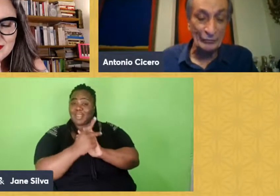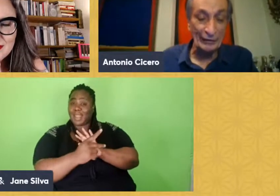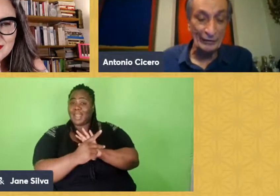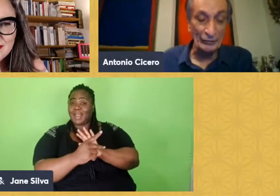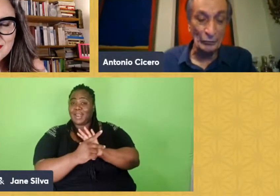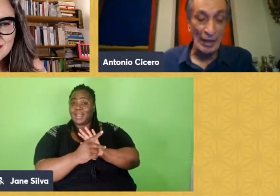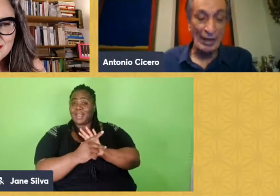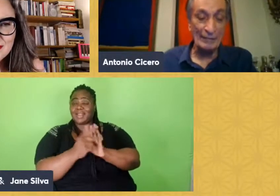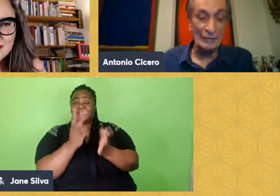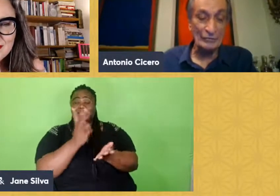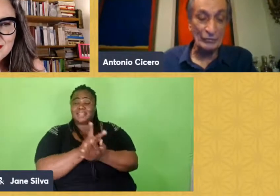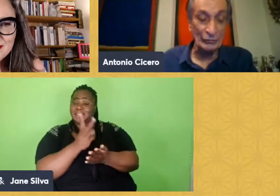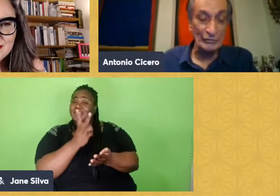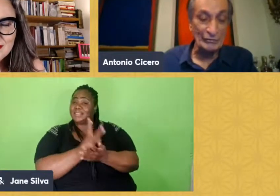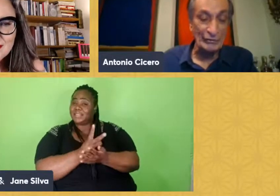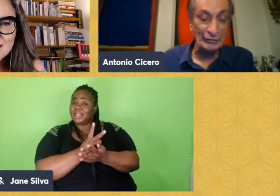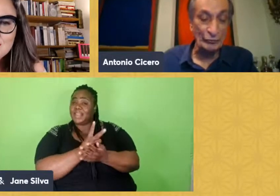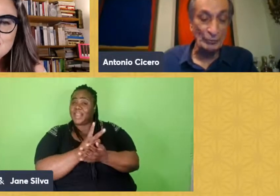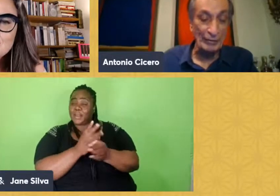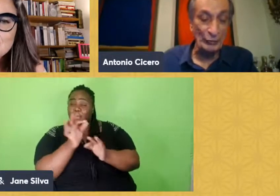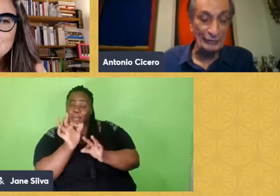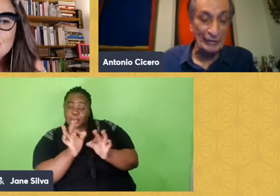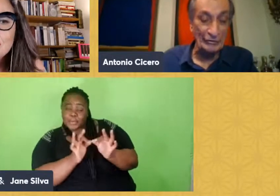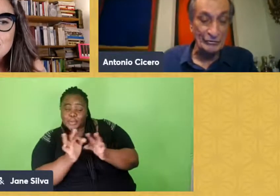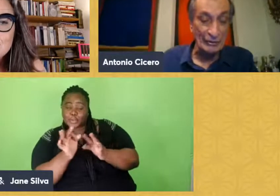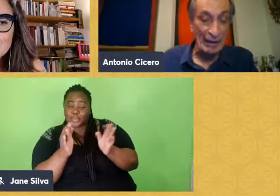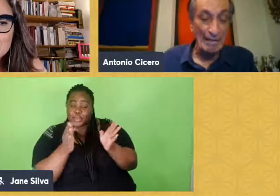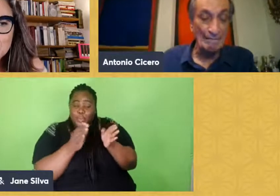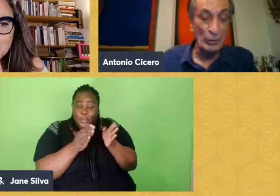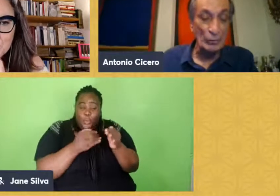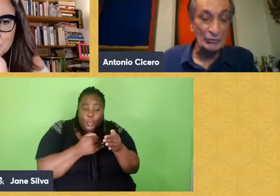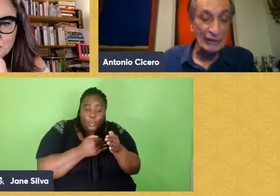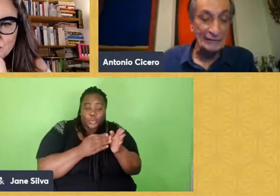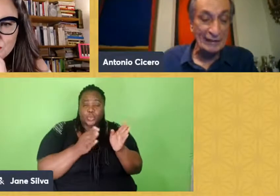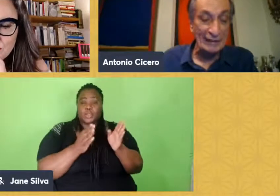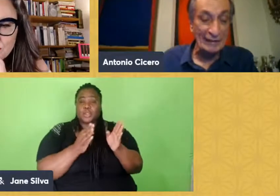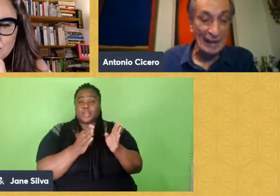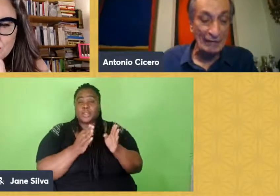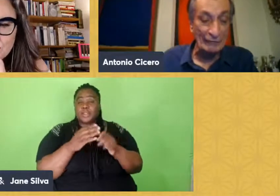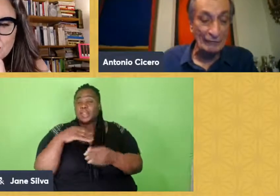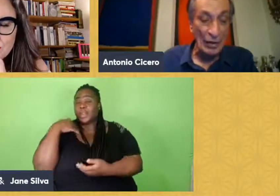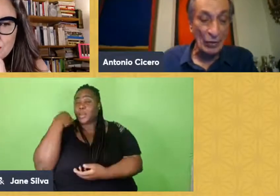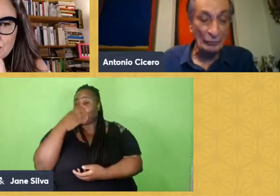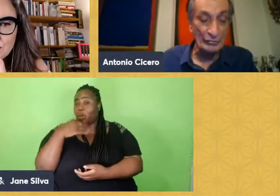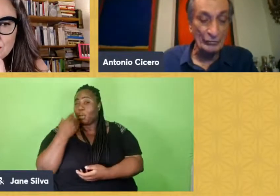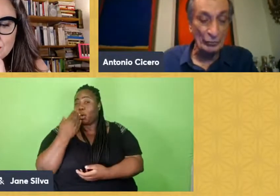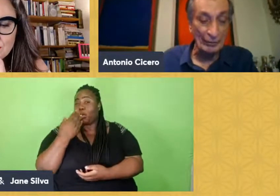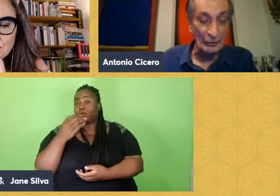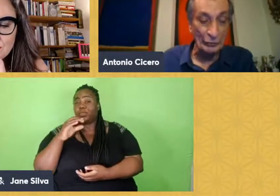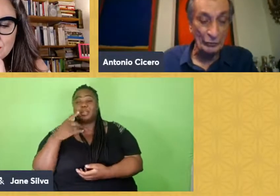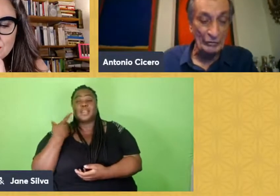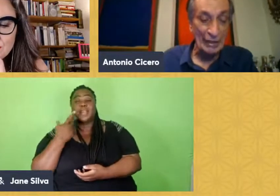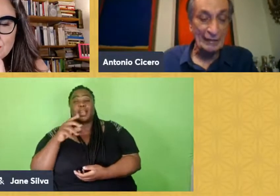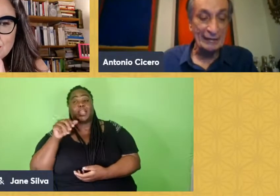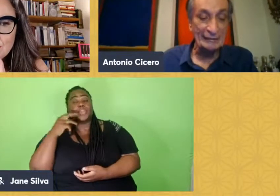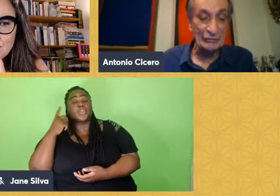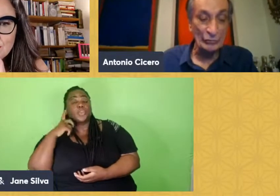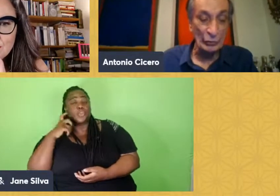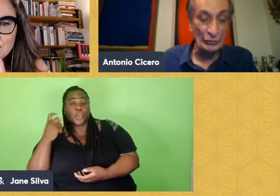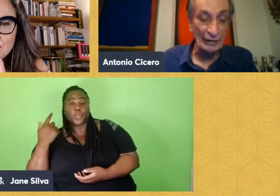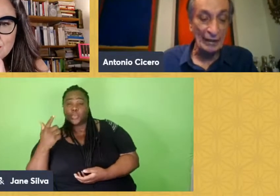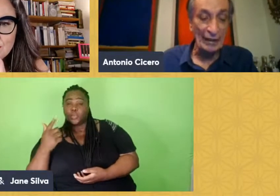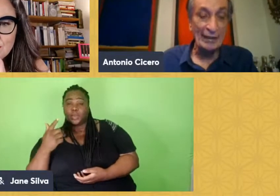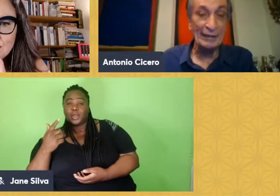se contendo, é medido, estrito, minudente, música sem clave ou instrumentos que